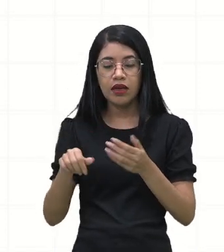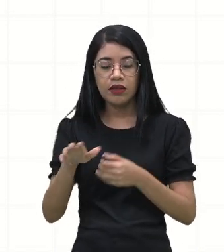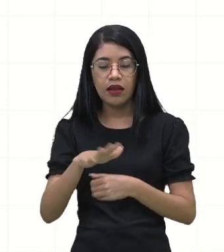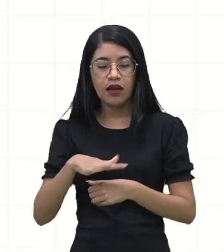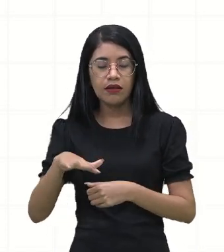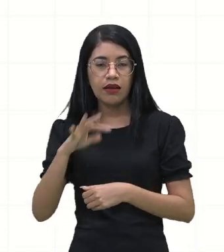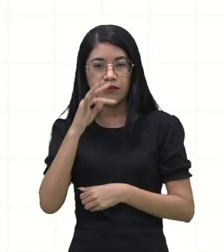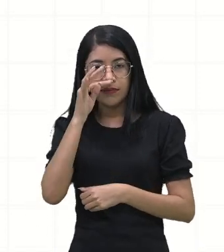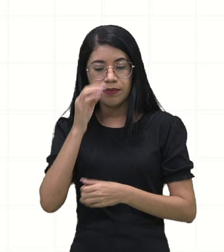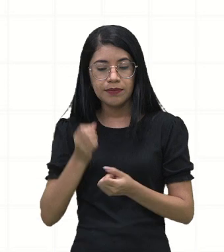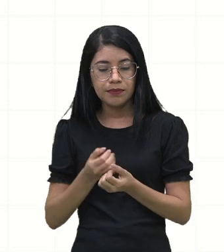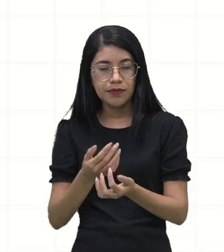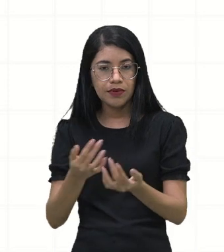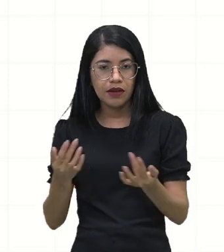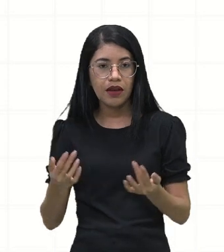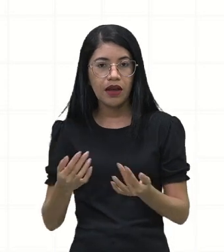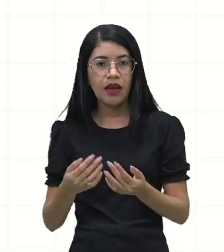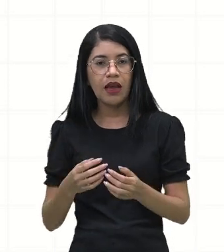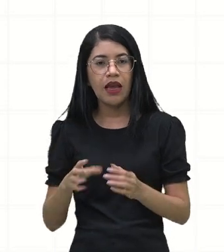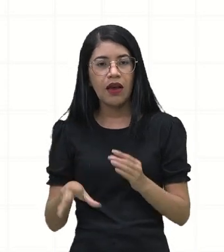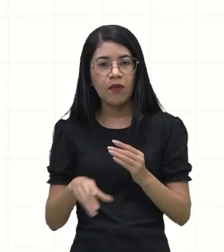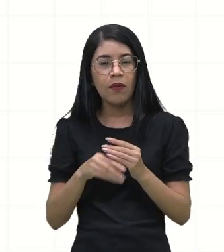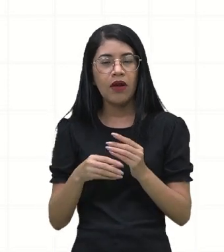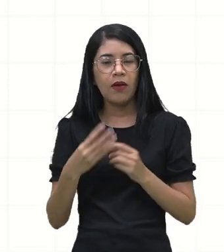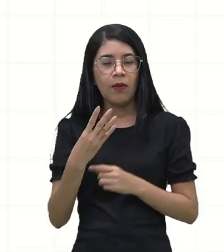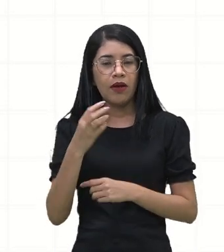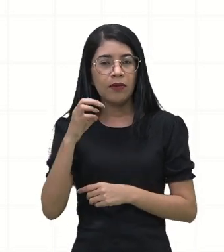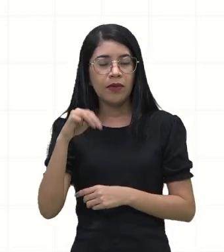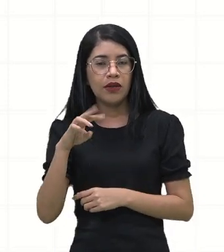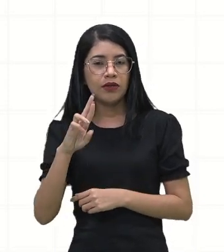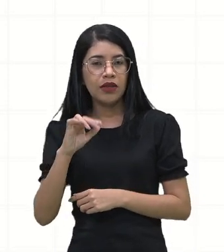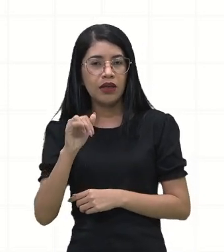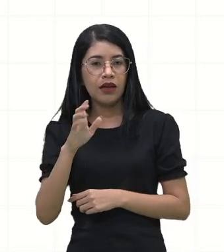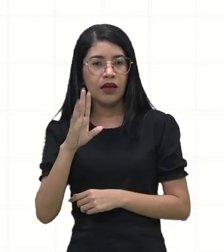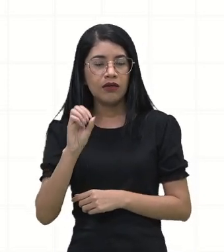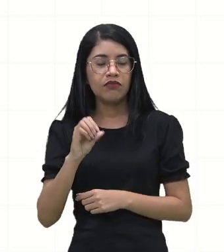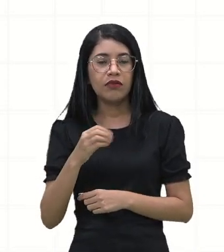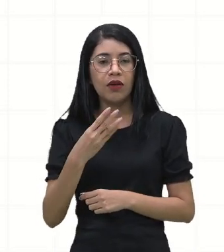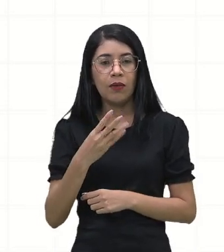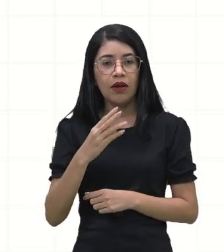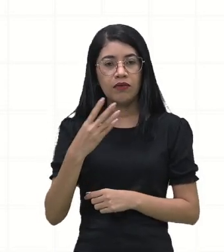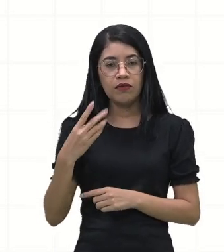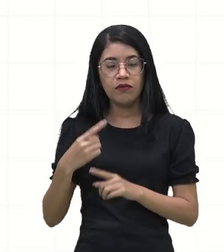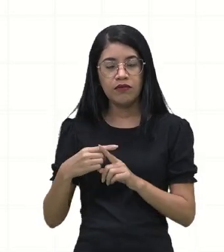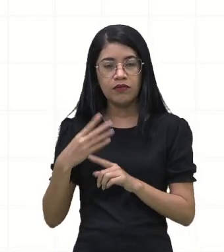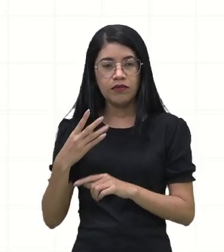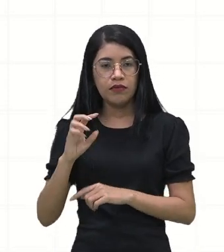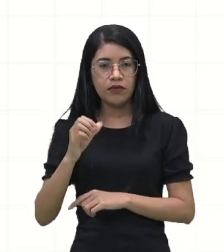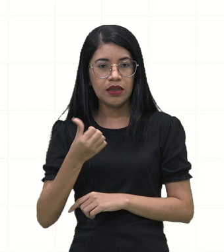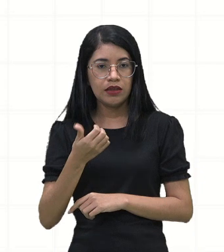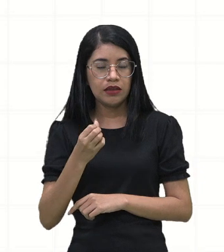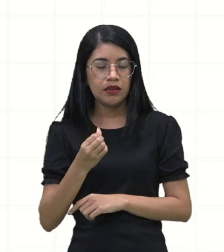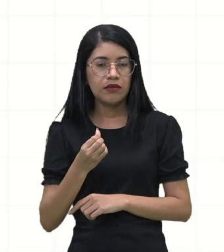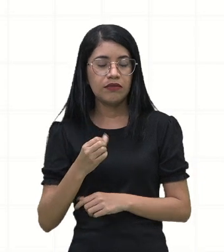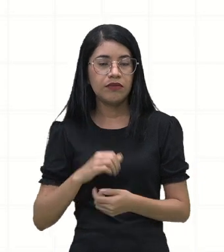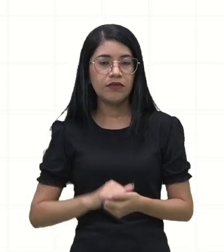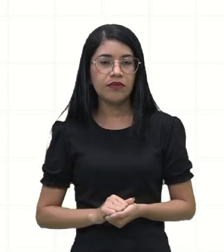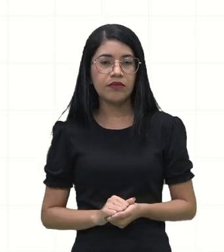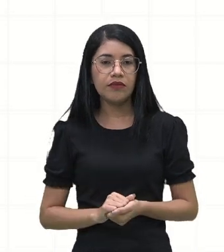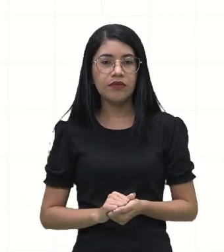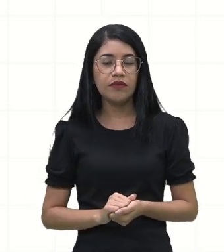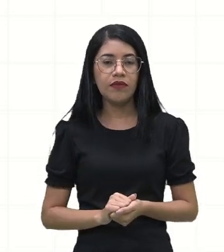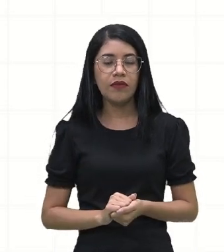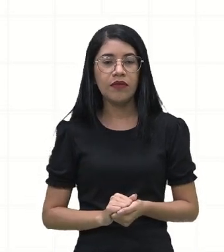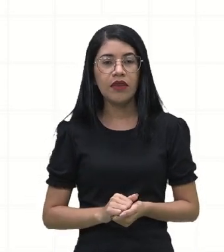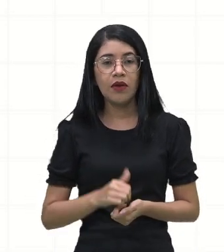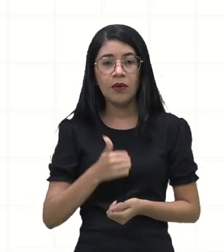de 4 metros. Nós teremos, então, 4 ao quadrado, que é 16 metros quadrados. Π, né?